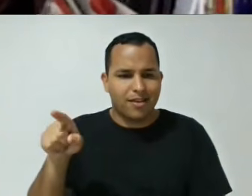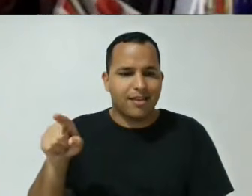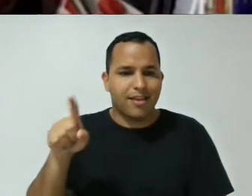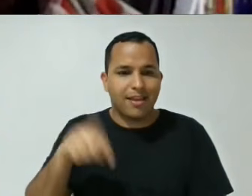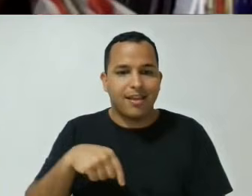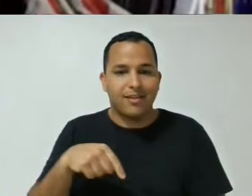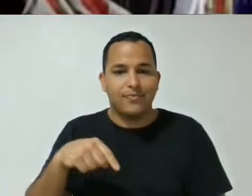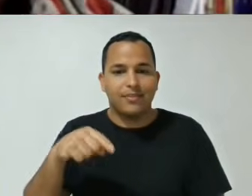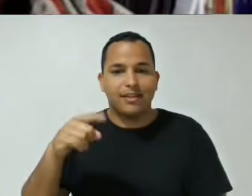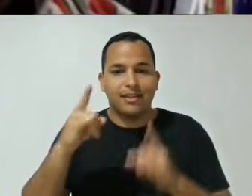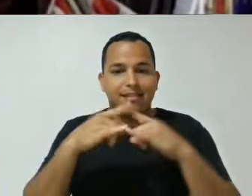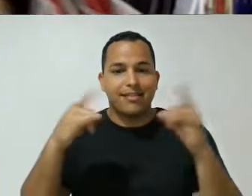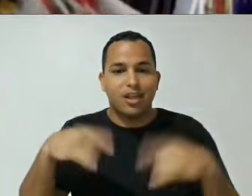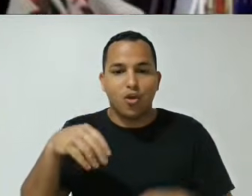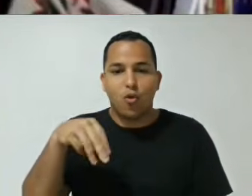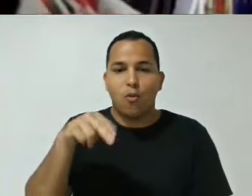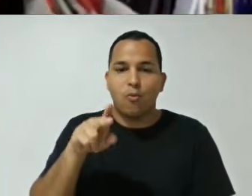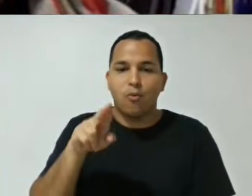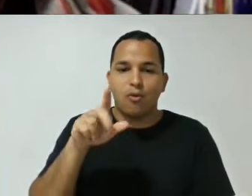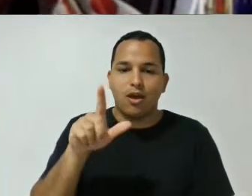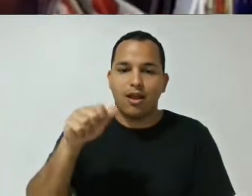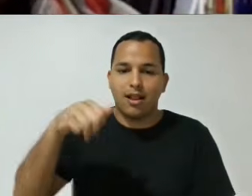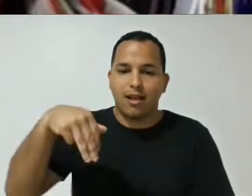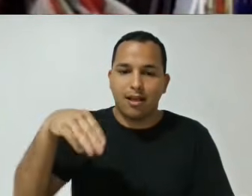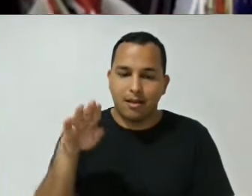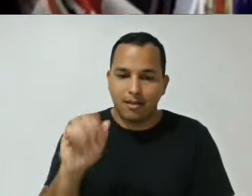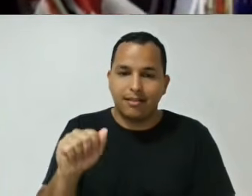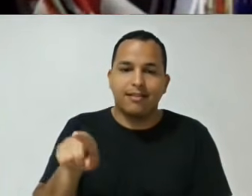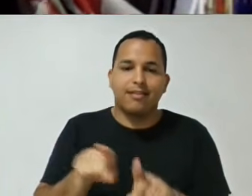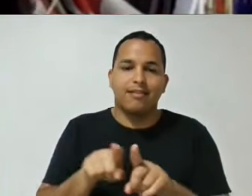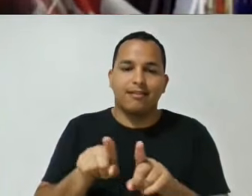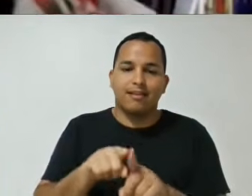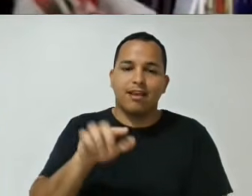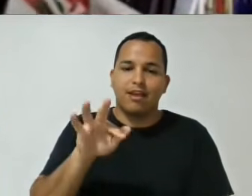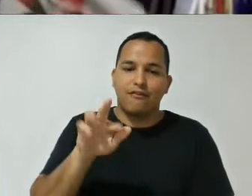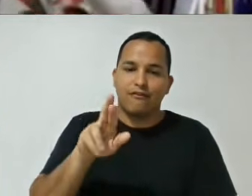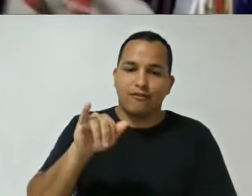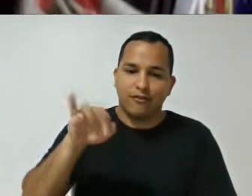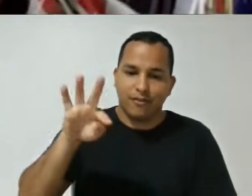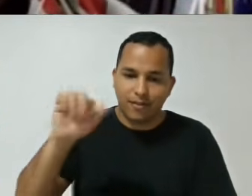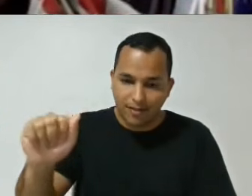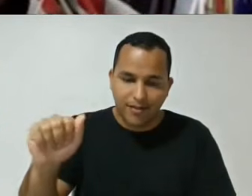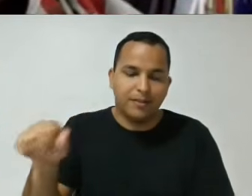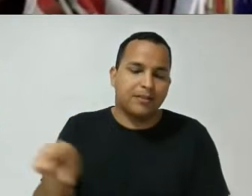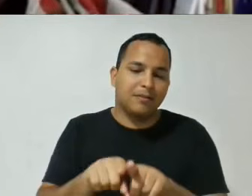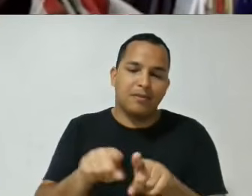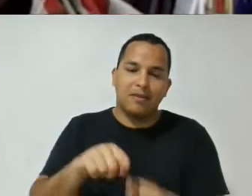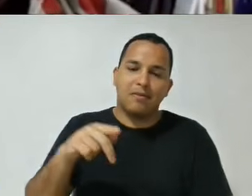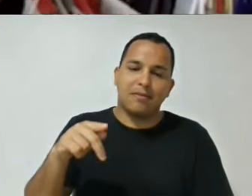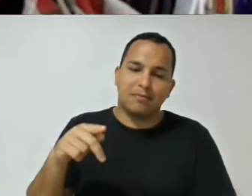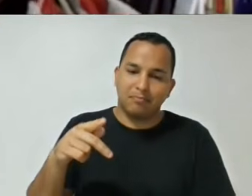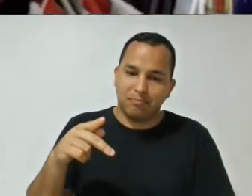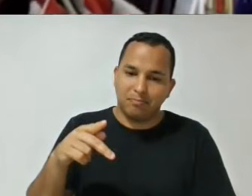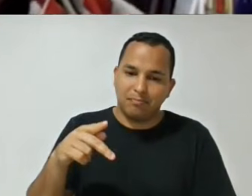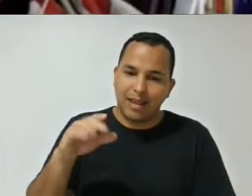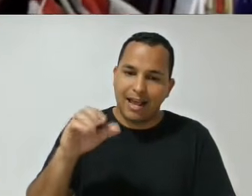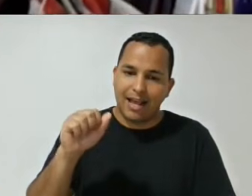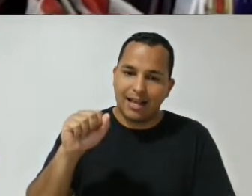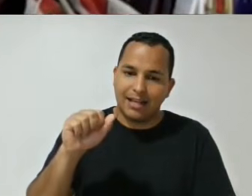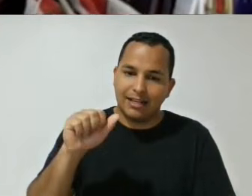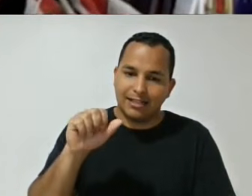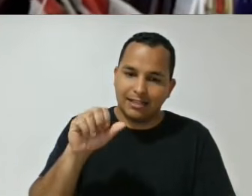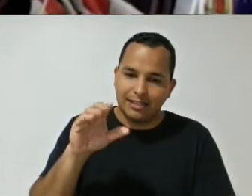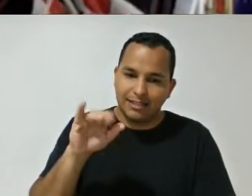história que aí tem o Fritas, a Cacilda, o Pedrinho. A gente está contando essa história também, juntamente com essa história, né, do